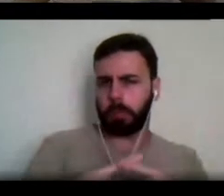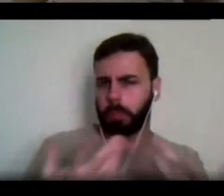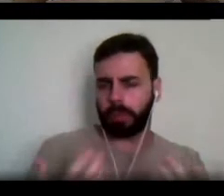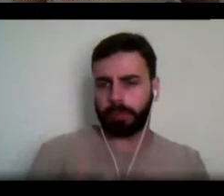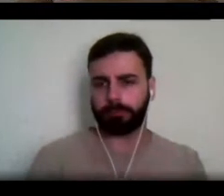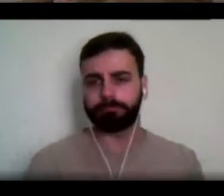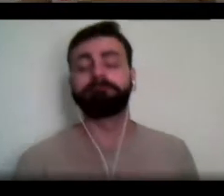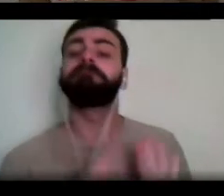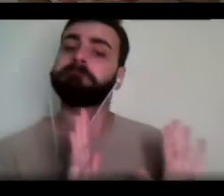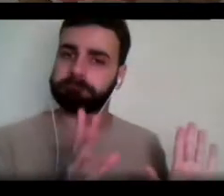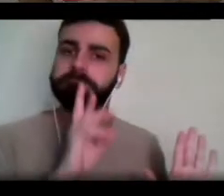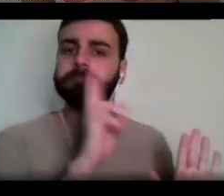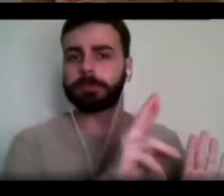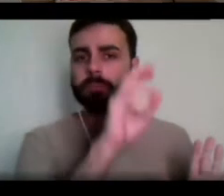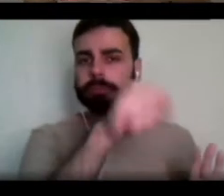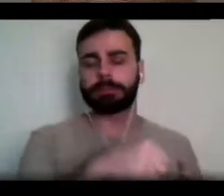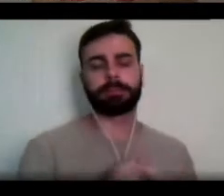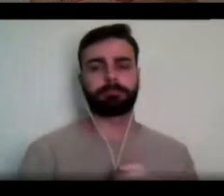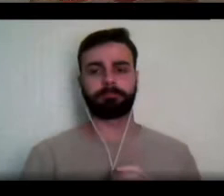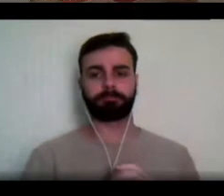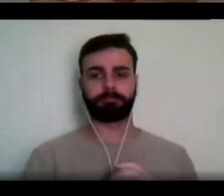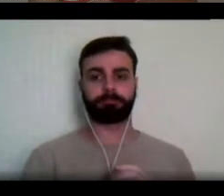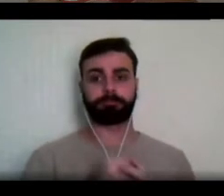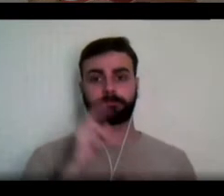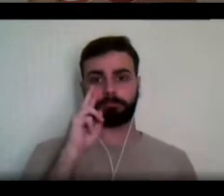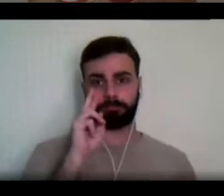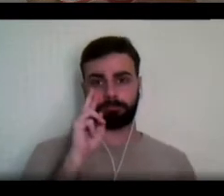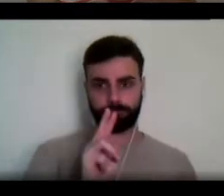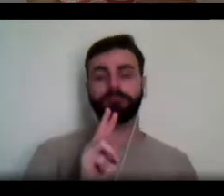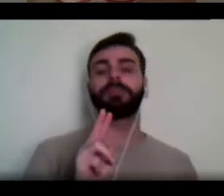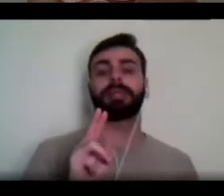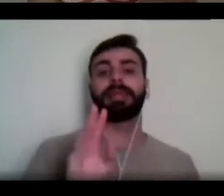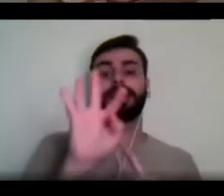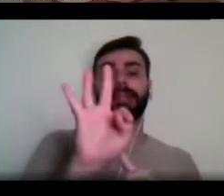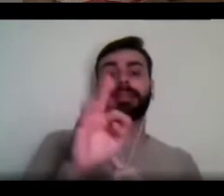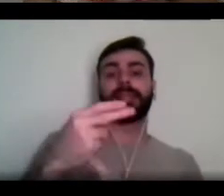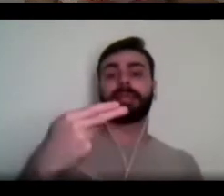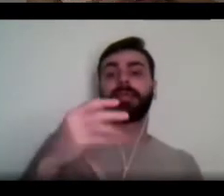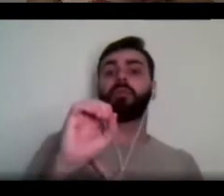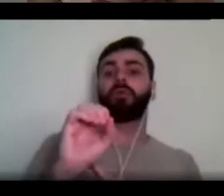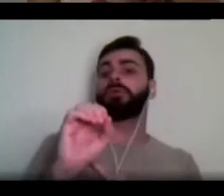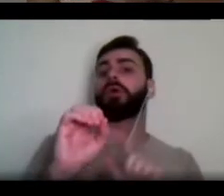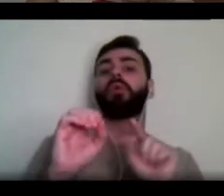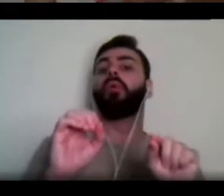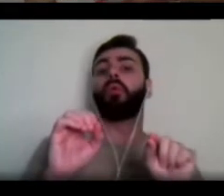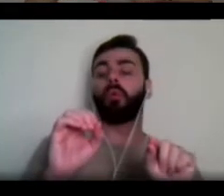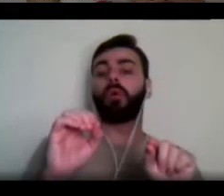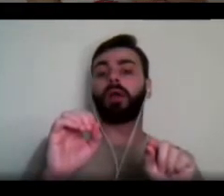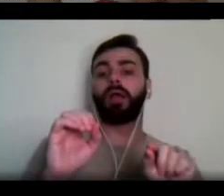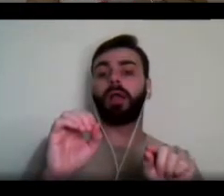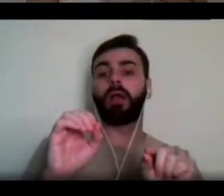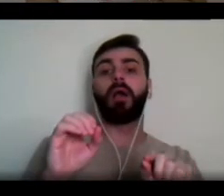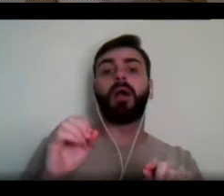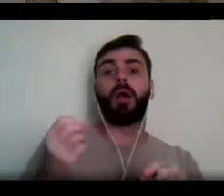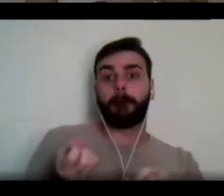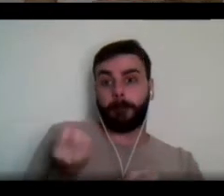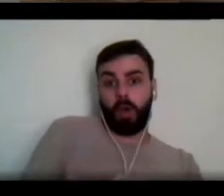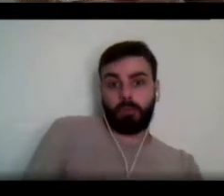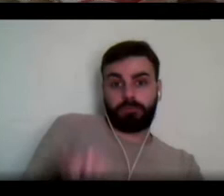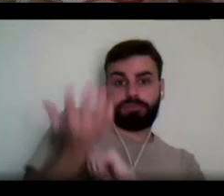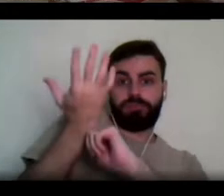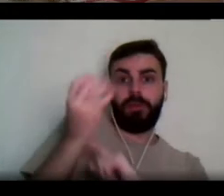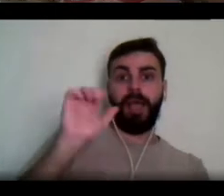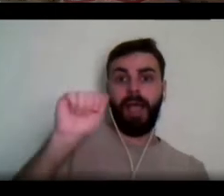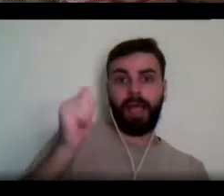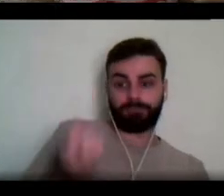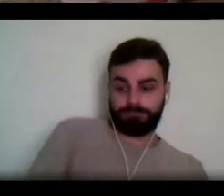não. Eu tô contando T igual a 0 a partir do momento que eu jogo a primeira bola, que é a bola A. Então, y